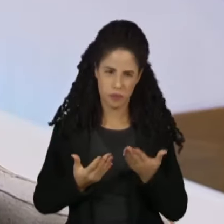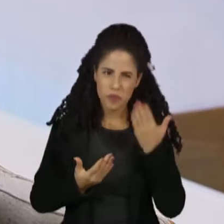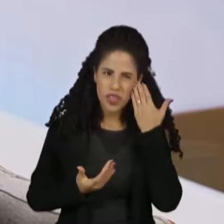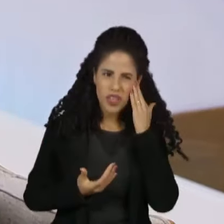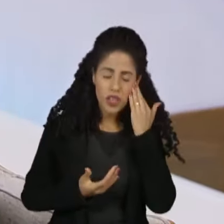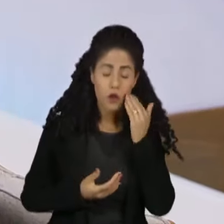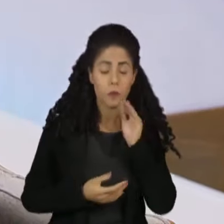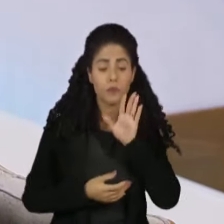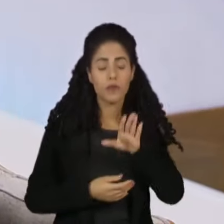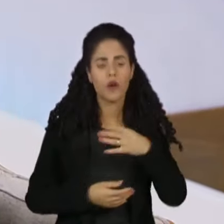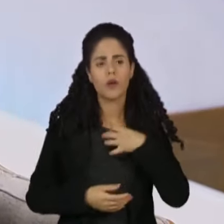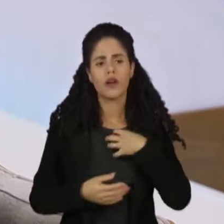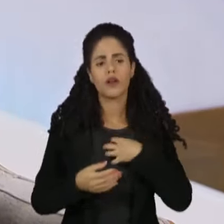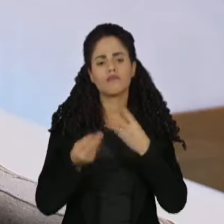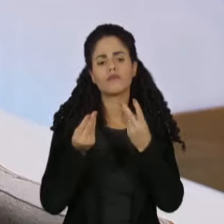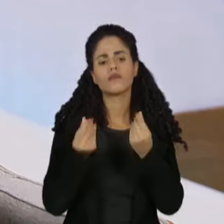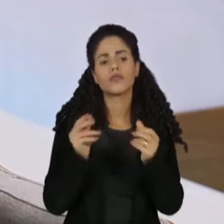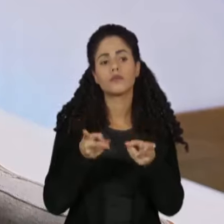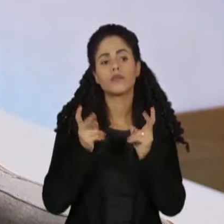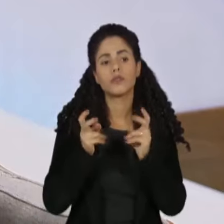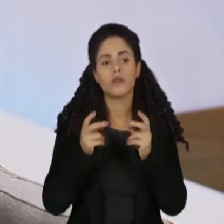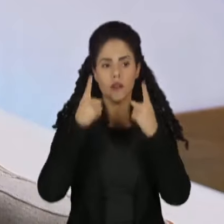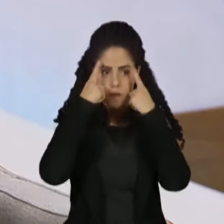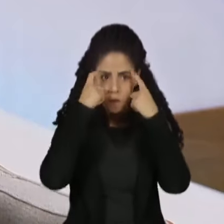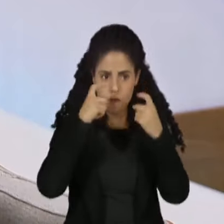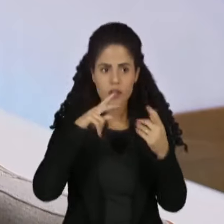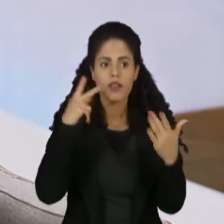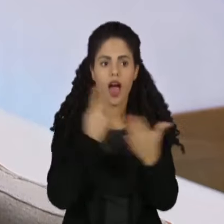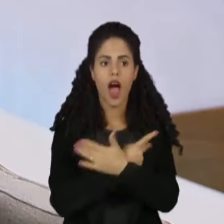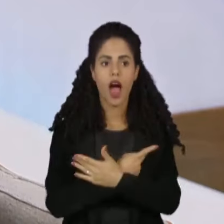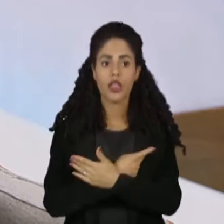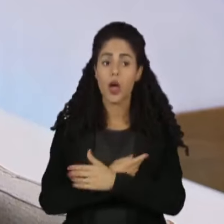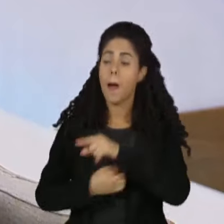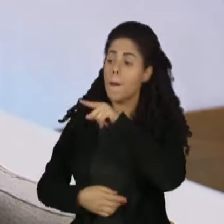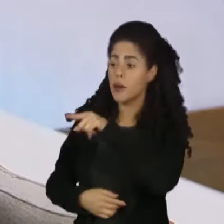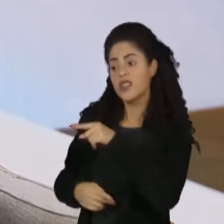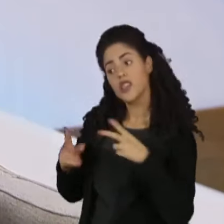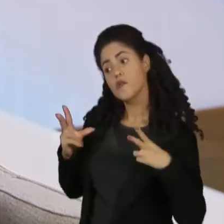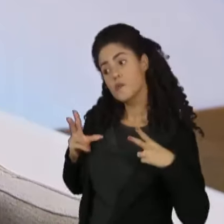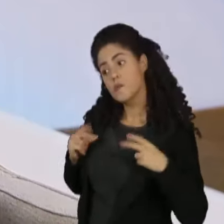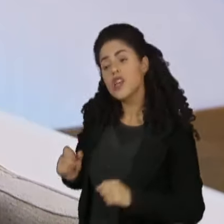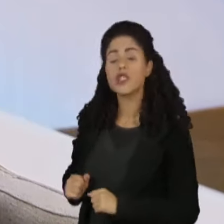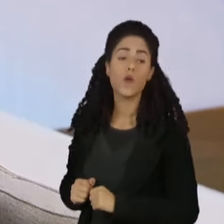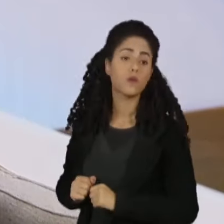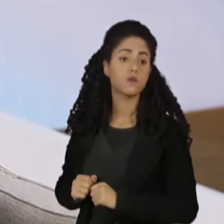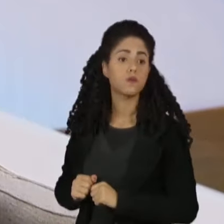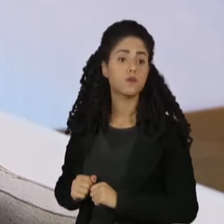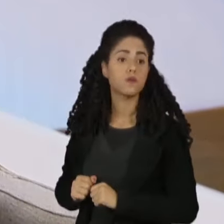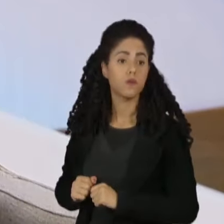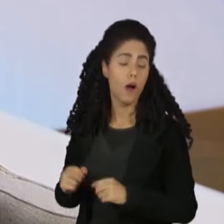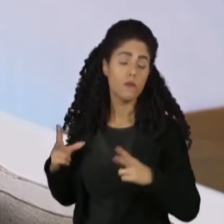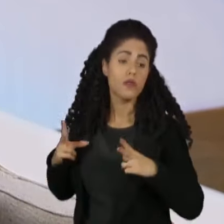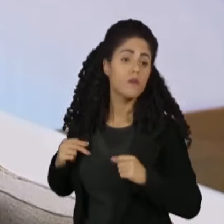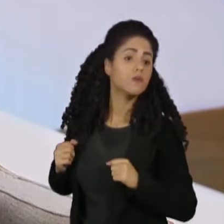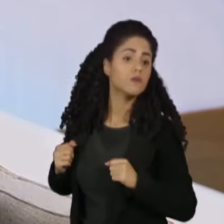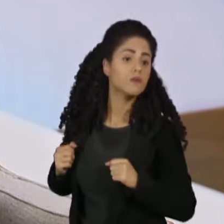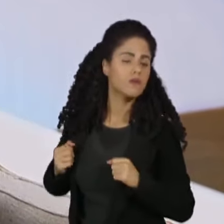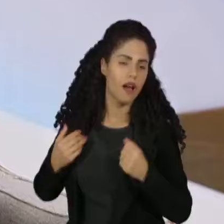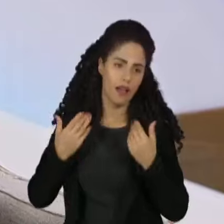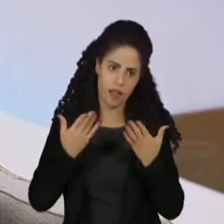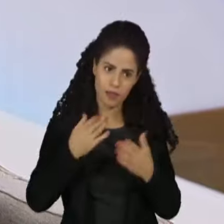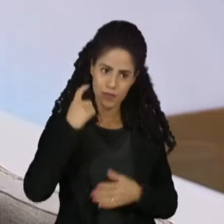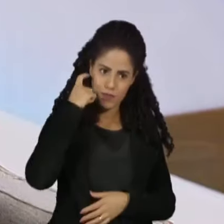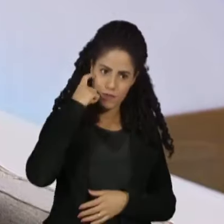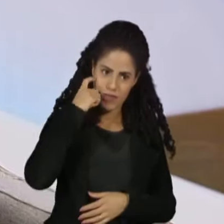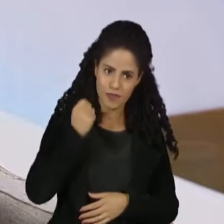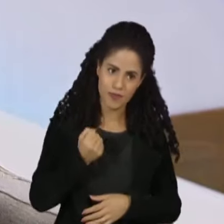sensação que na prática existe Olha a violência errado mas o valentão da escola tava precisando de uma lição nesse eh nesse processo